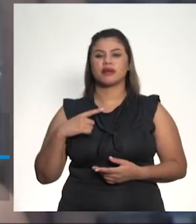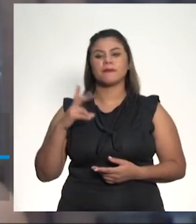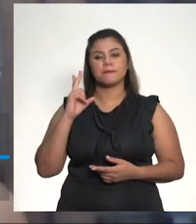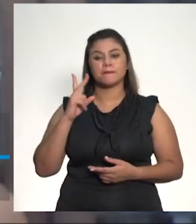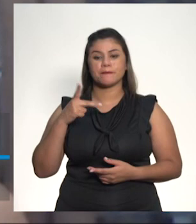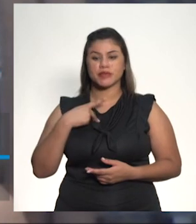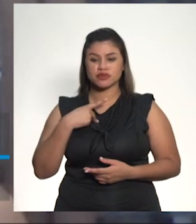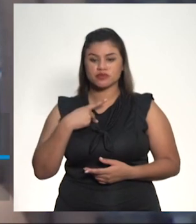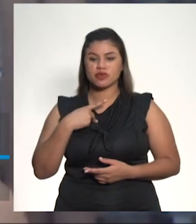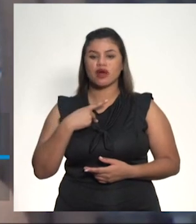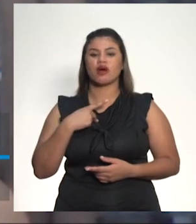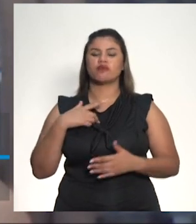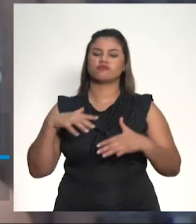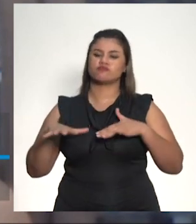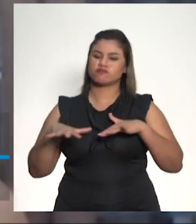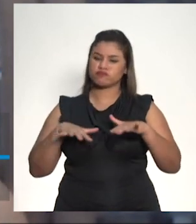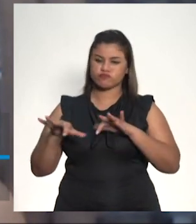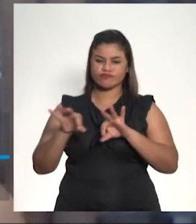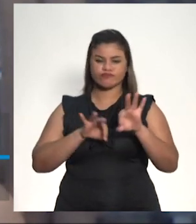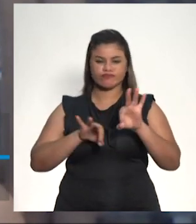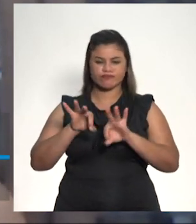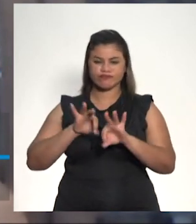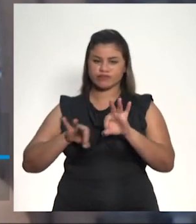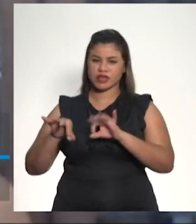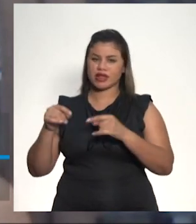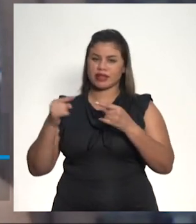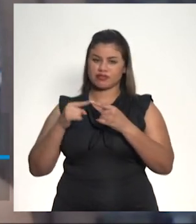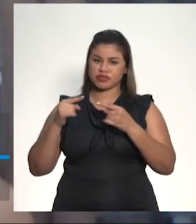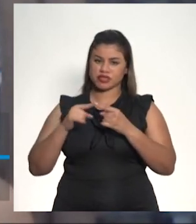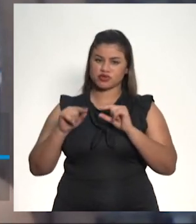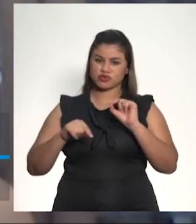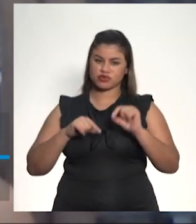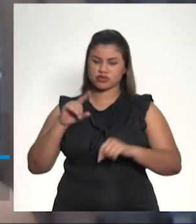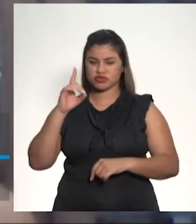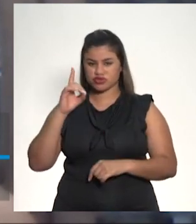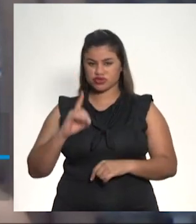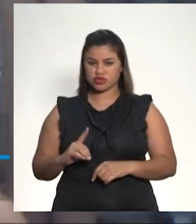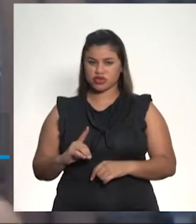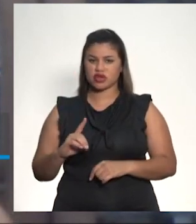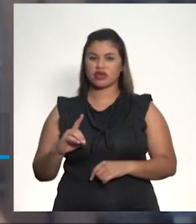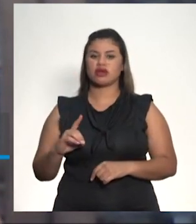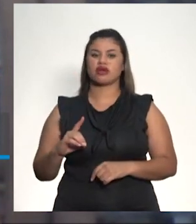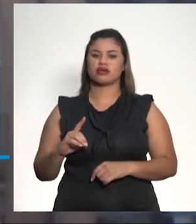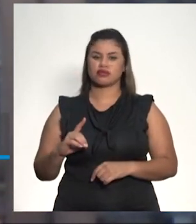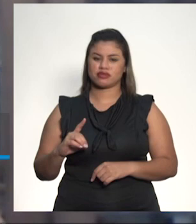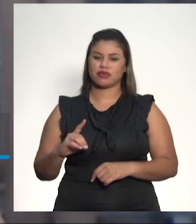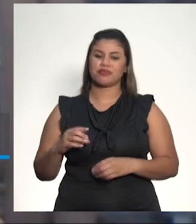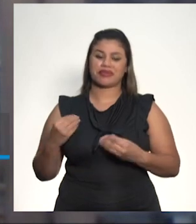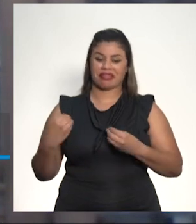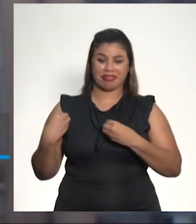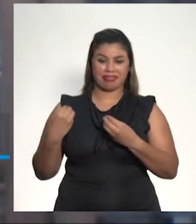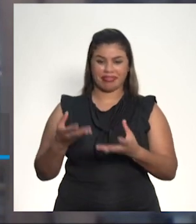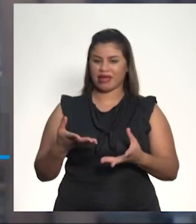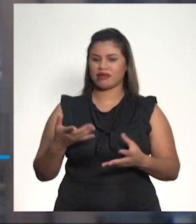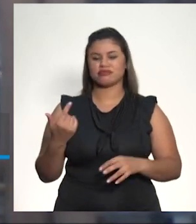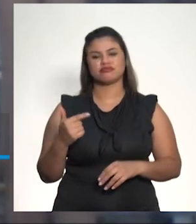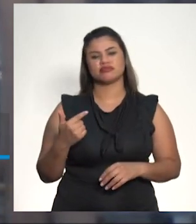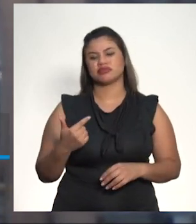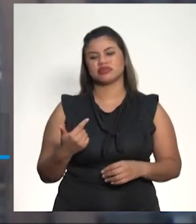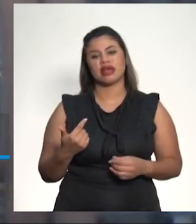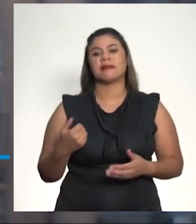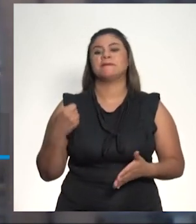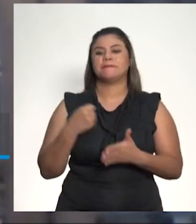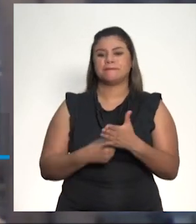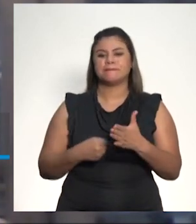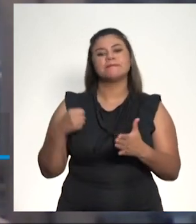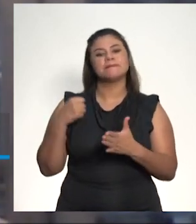se organizam, se mobilizam em torno da garantia dos seus direitos, porque nenhum direito cai do céu, não é, Flávio? Então,